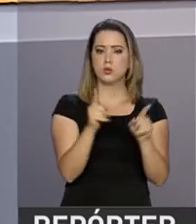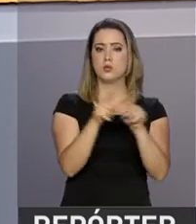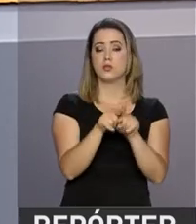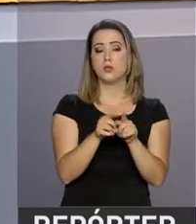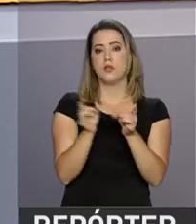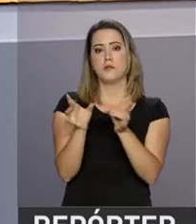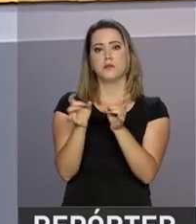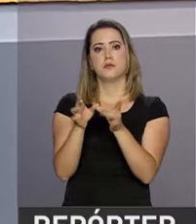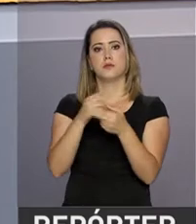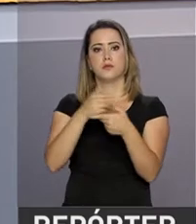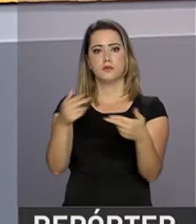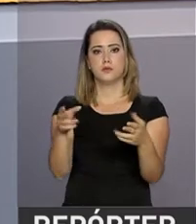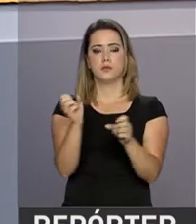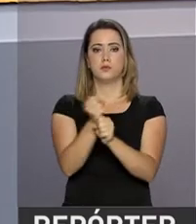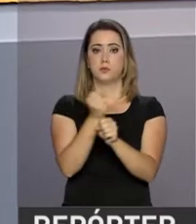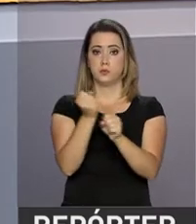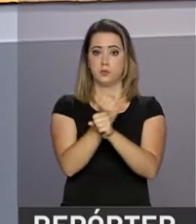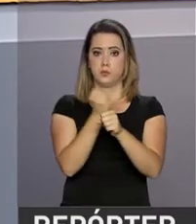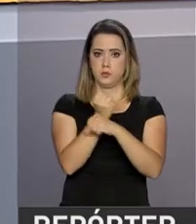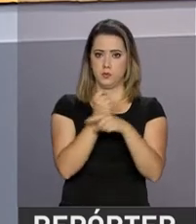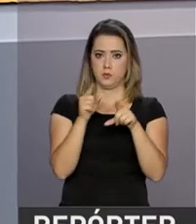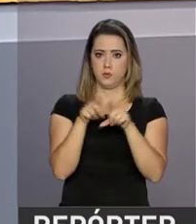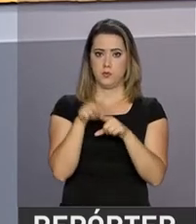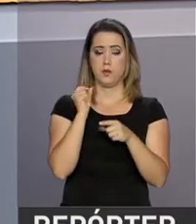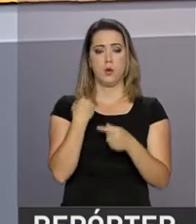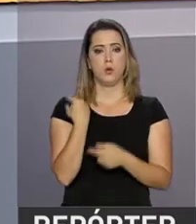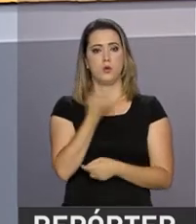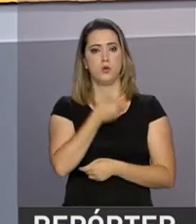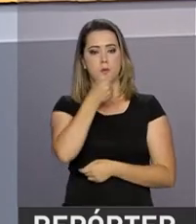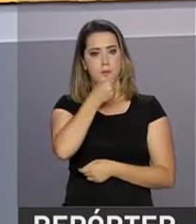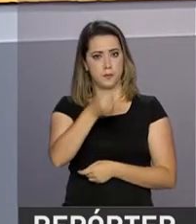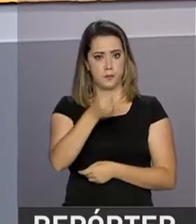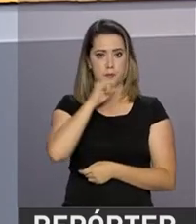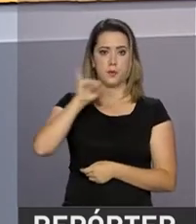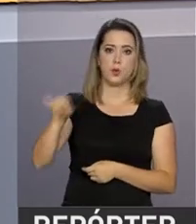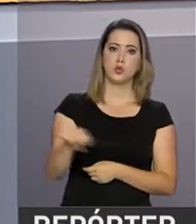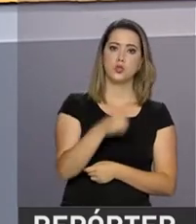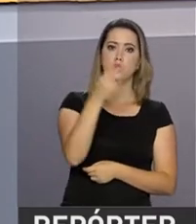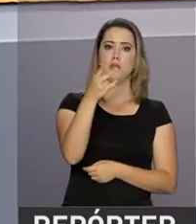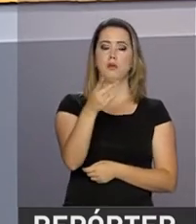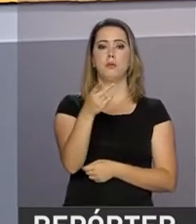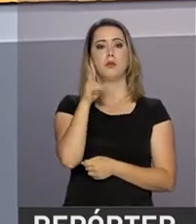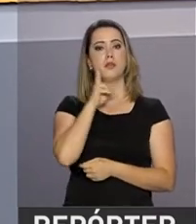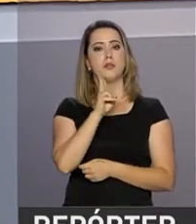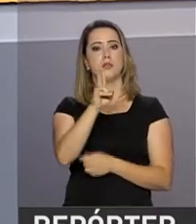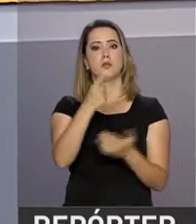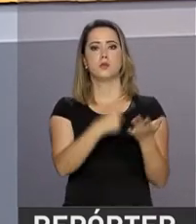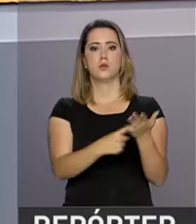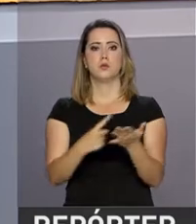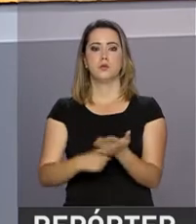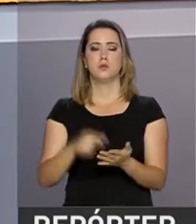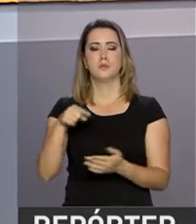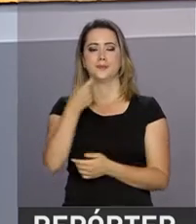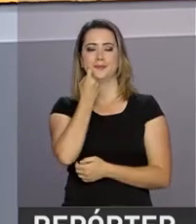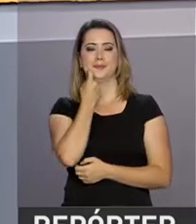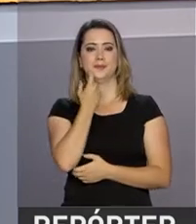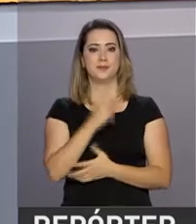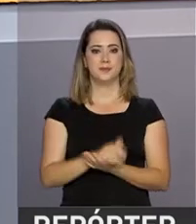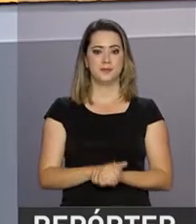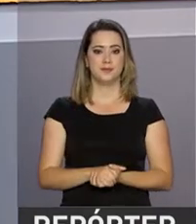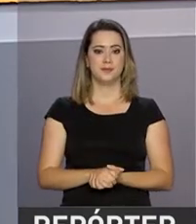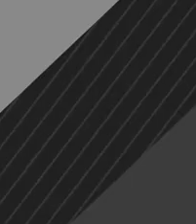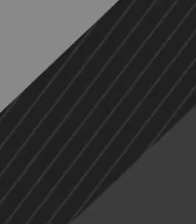na área de infraestrutura o nosso enviado especial joão pedro neto acompanhou a agenda do temer nesta sexta feira